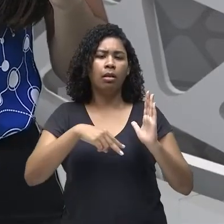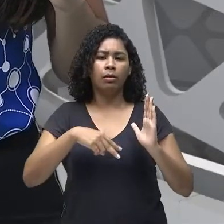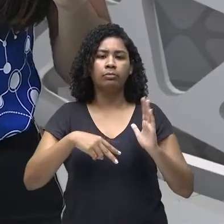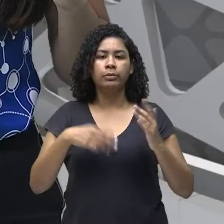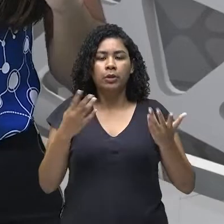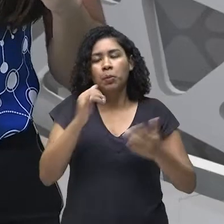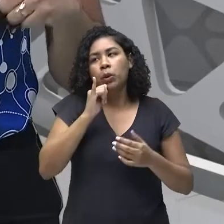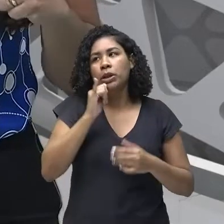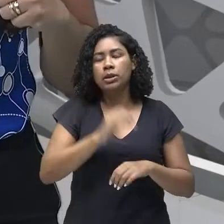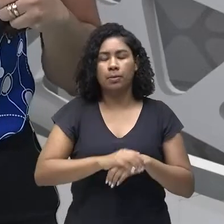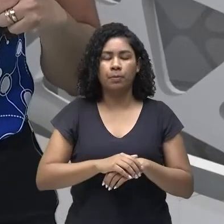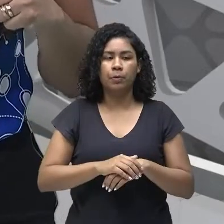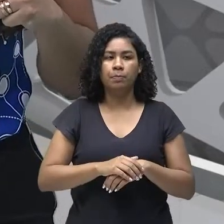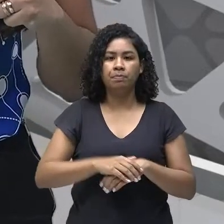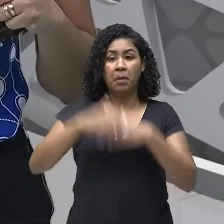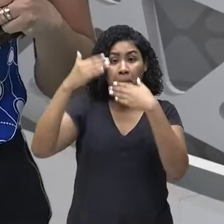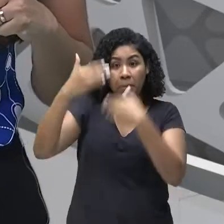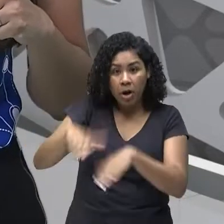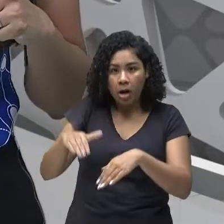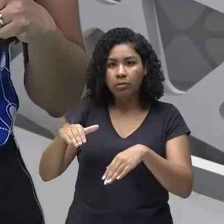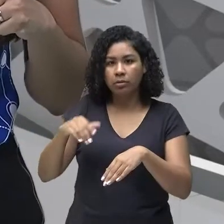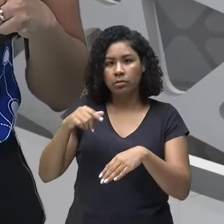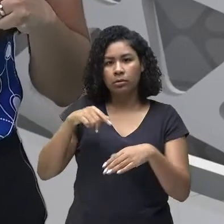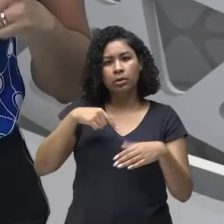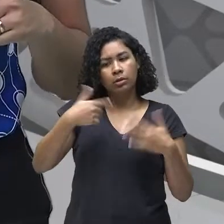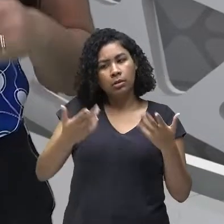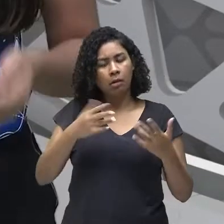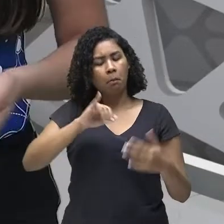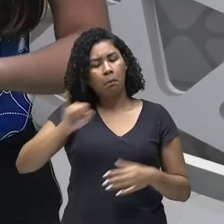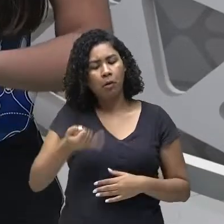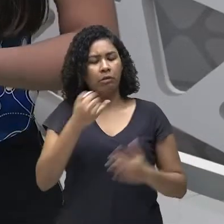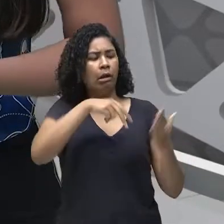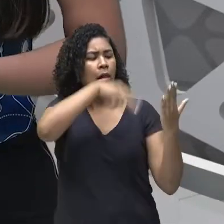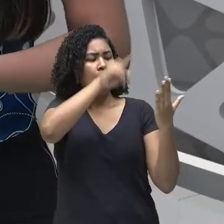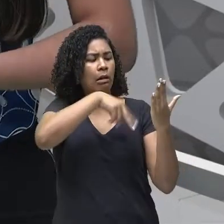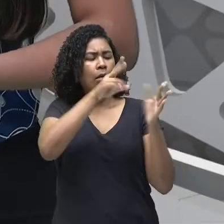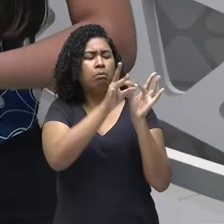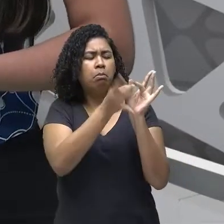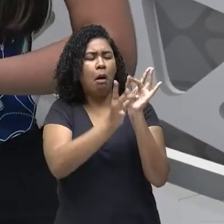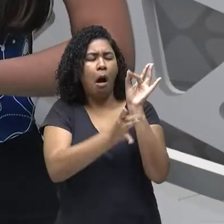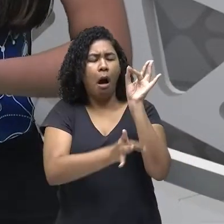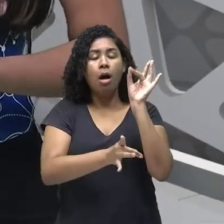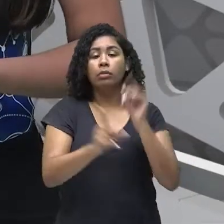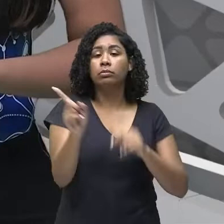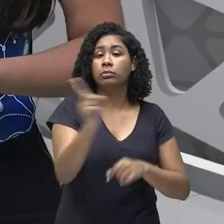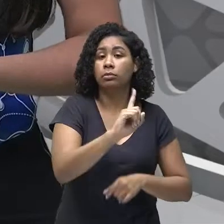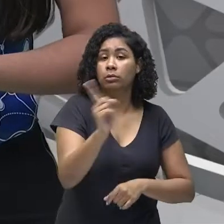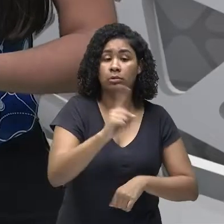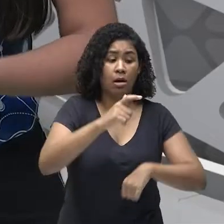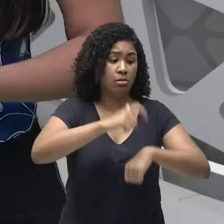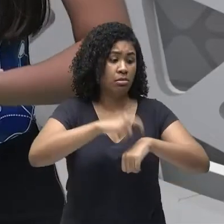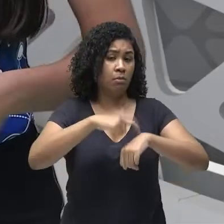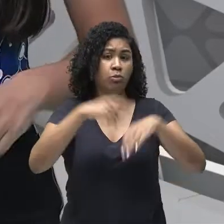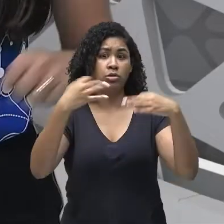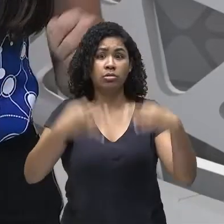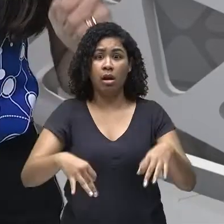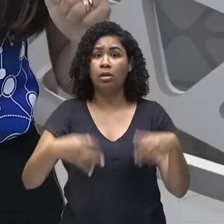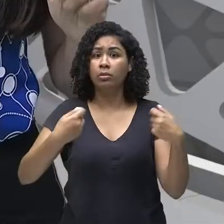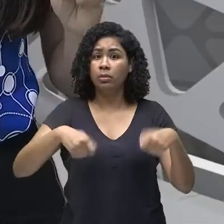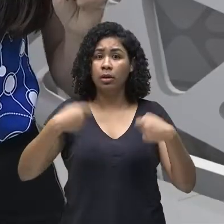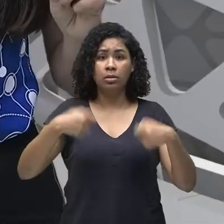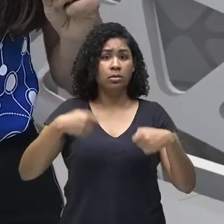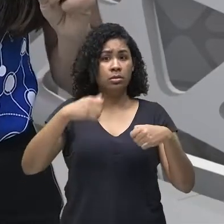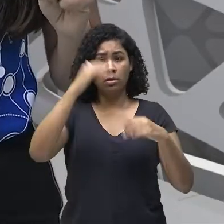por exemplo, você não pode fazer o Extensive Reading, porque existe ali um tempo determinado para você responder a questão,